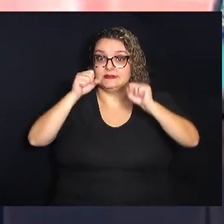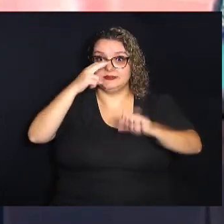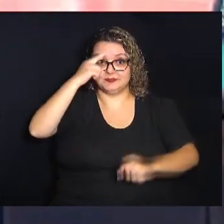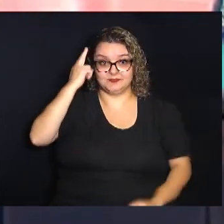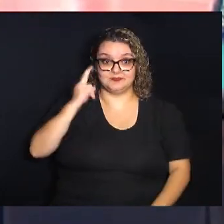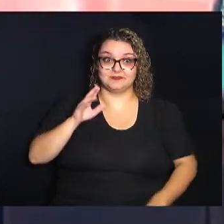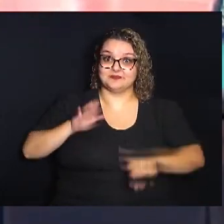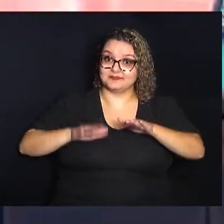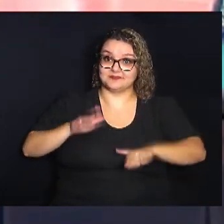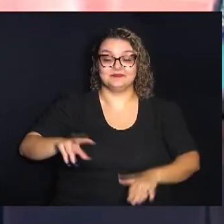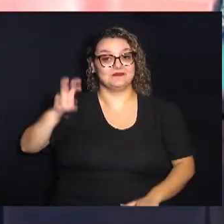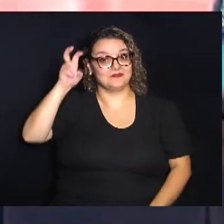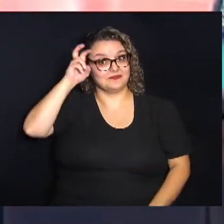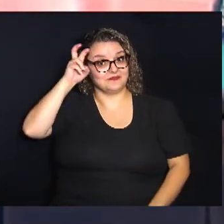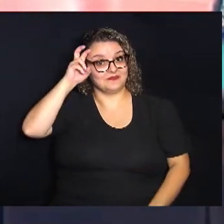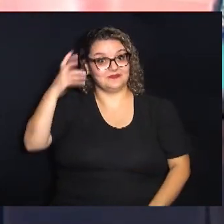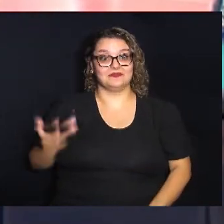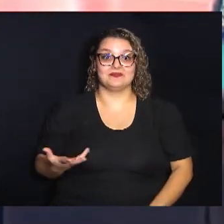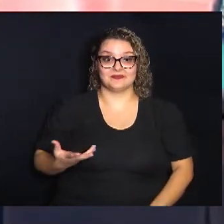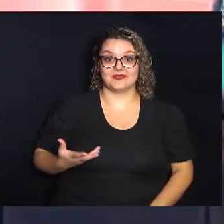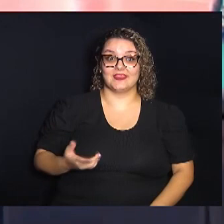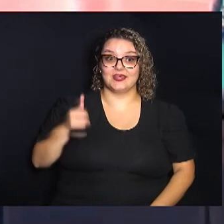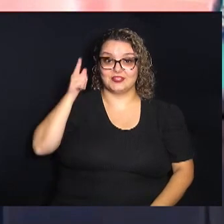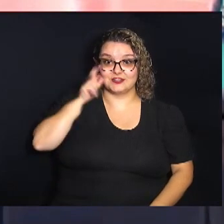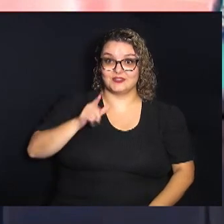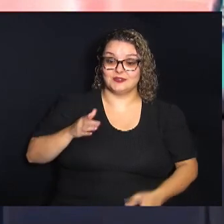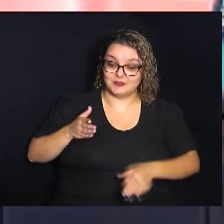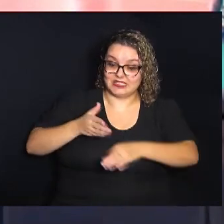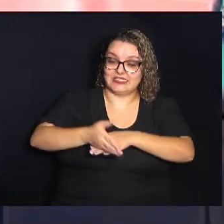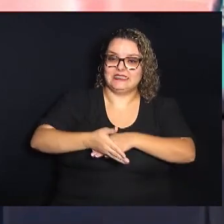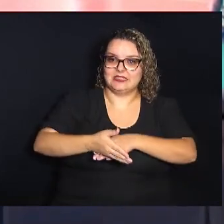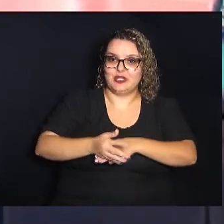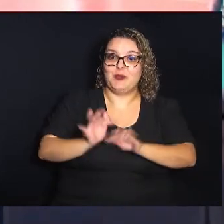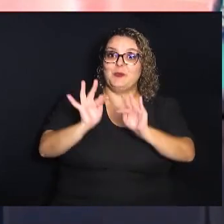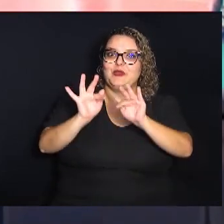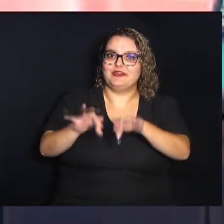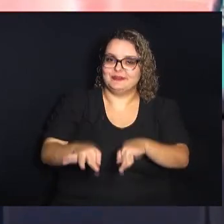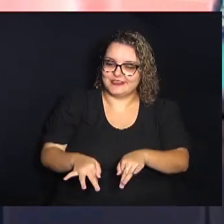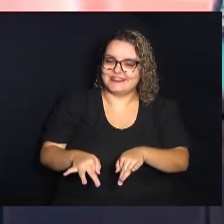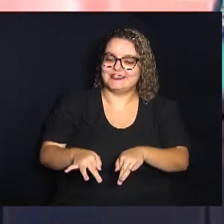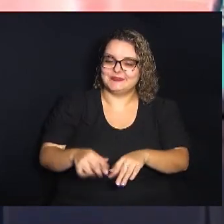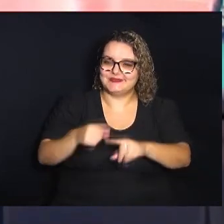Quem sabe na quinta-feira, não é, a gente já consiga a classificação para a fase final do